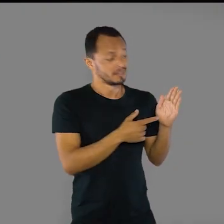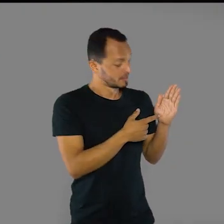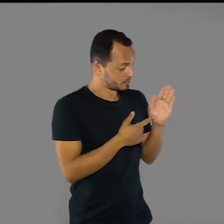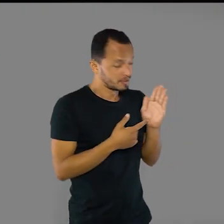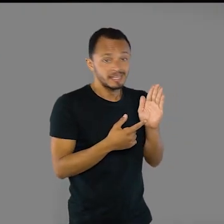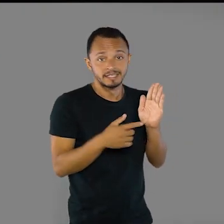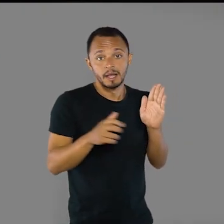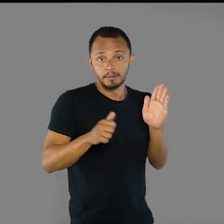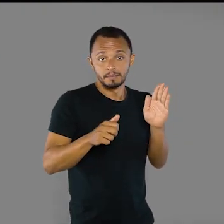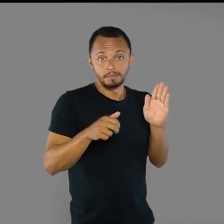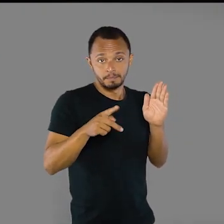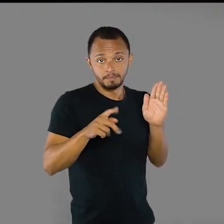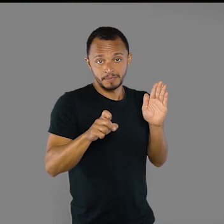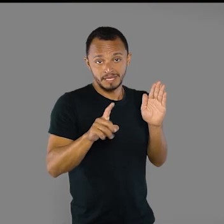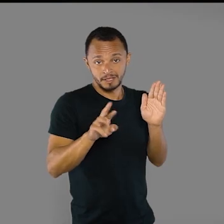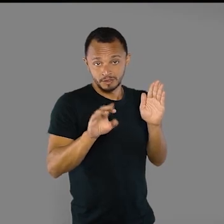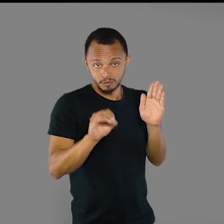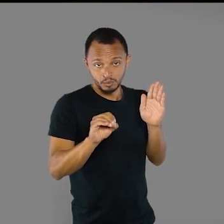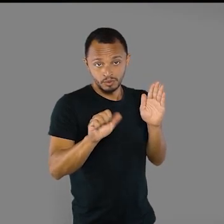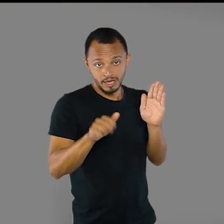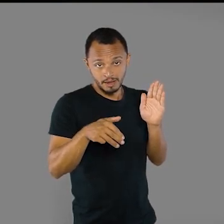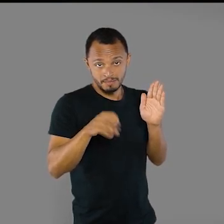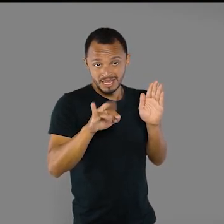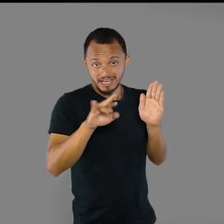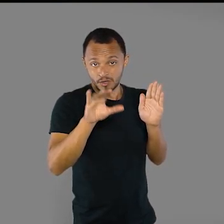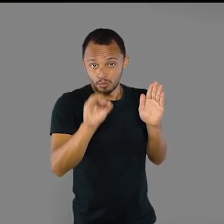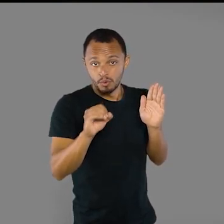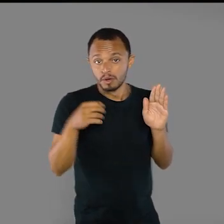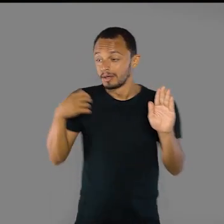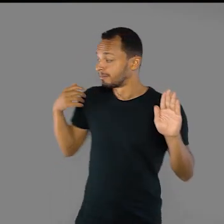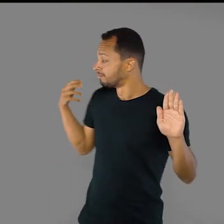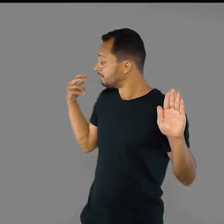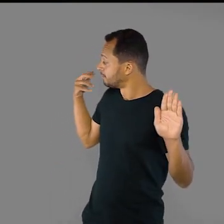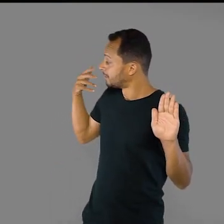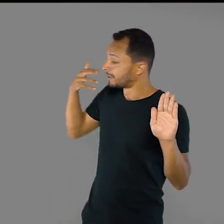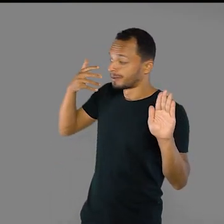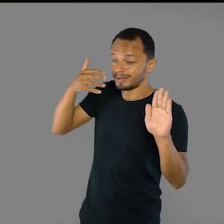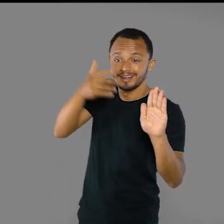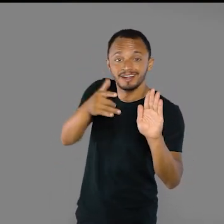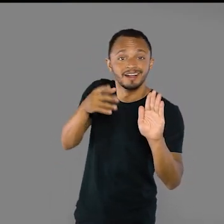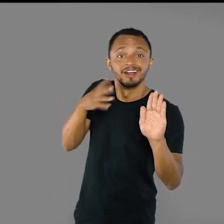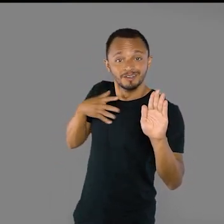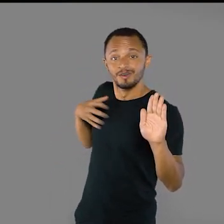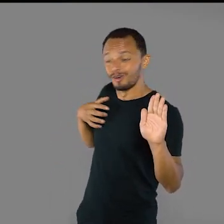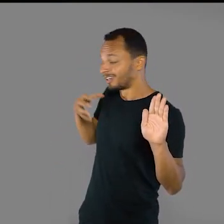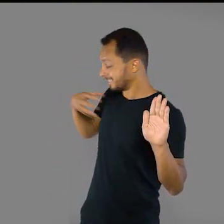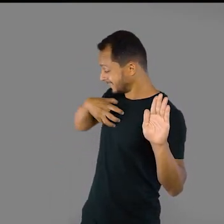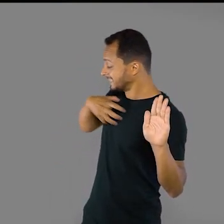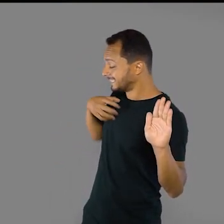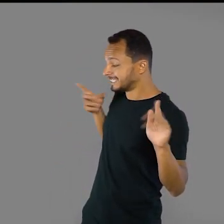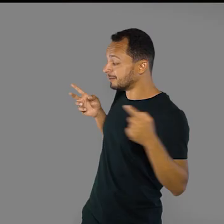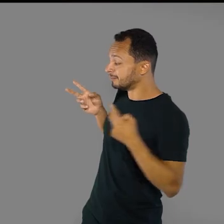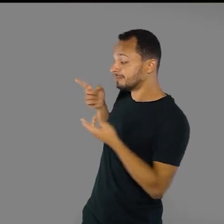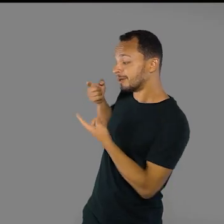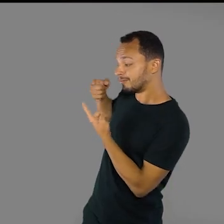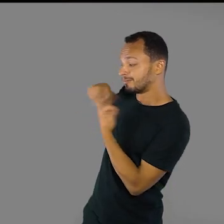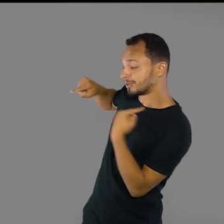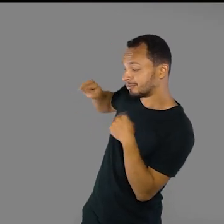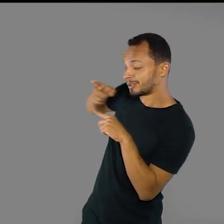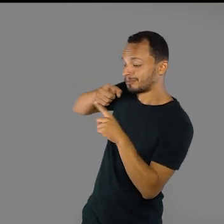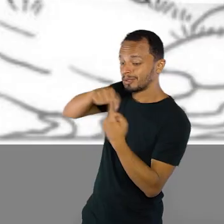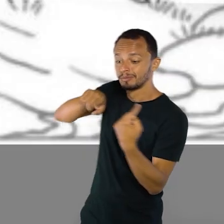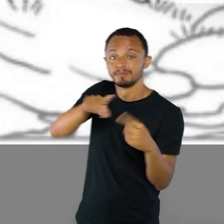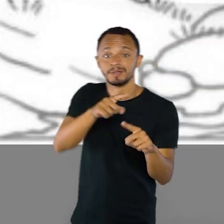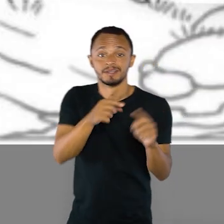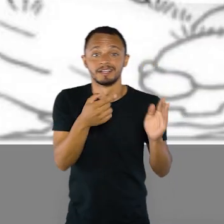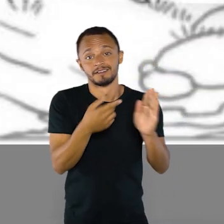E, portanto, a Laerte pode brincar com isso. Vocês vejam que só os indígenas, pode voltar só um pouquinho, só os indígenas têm cor, e